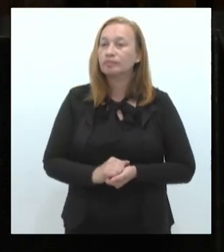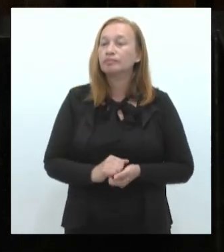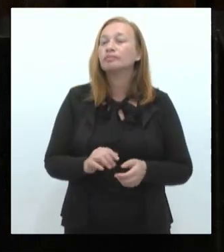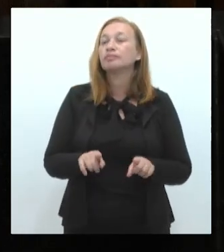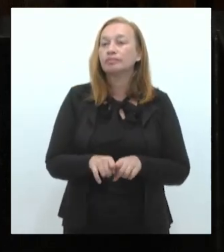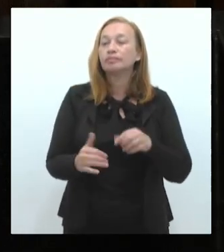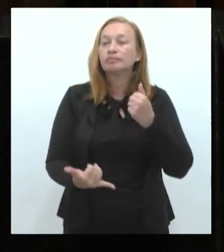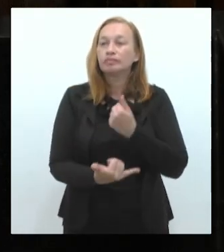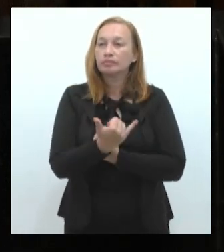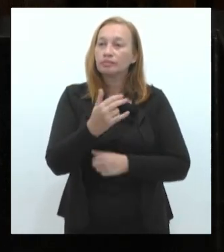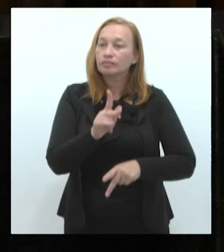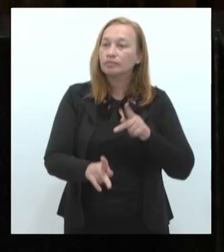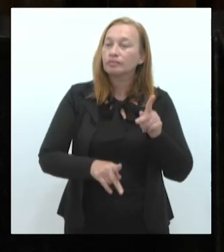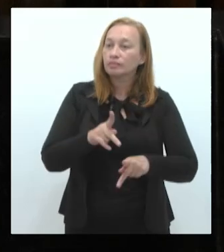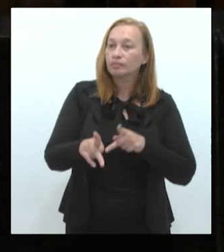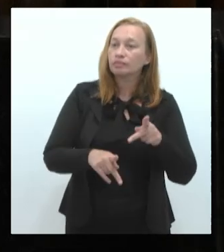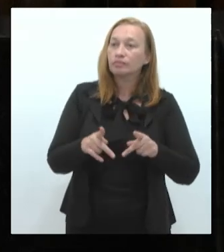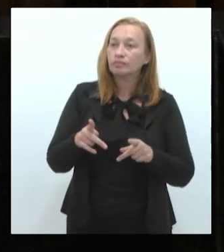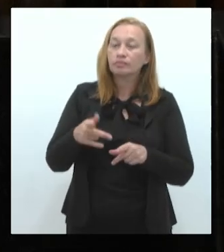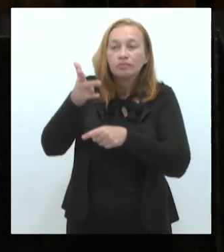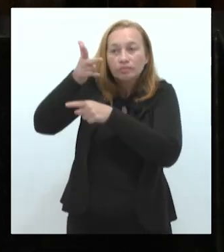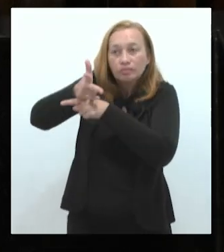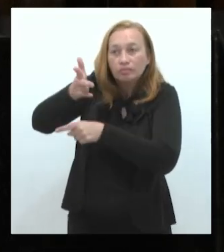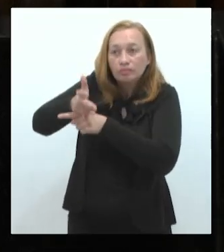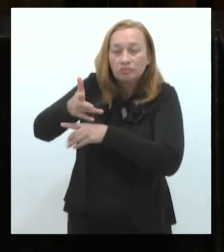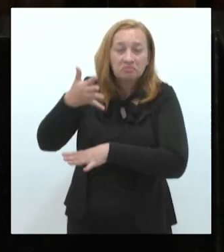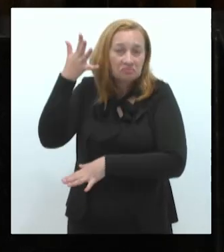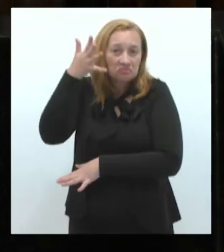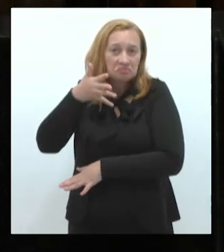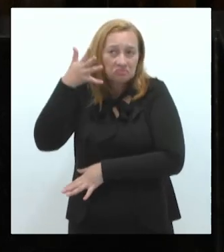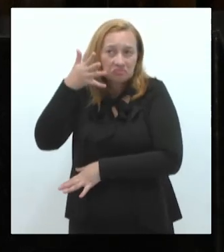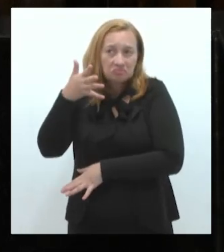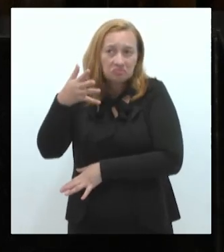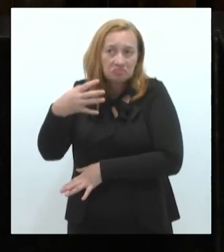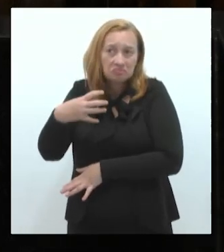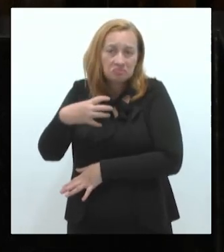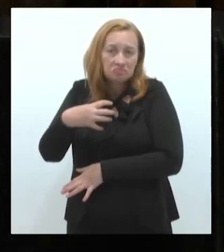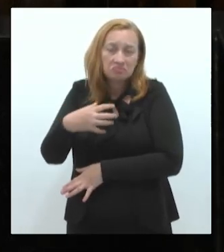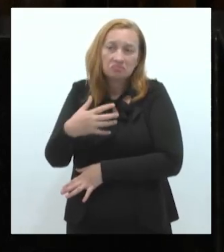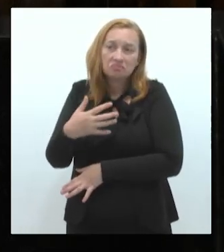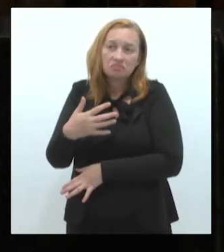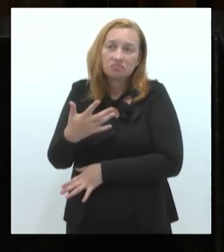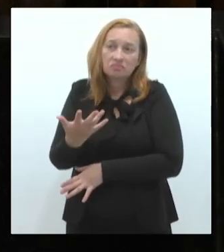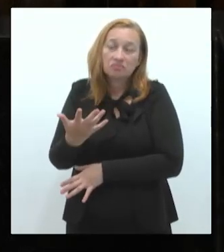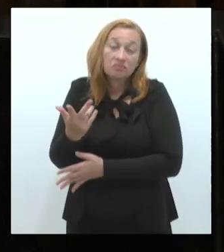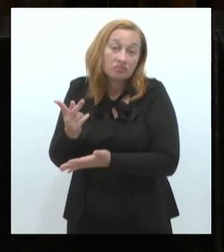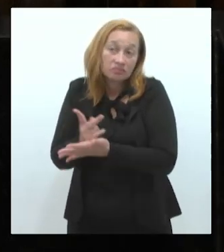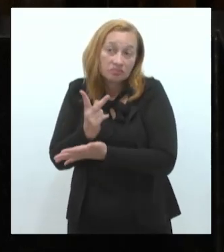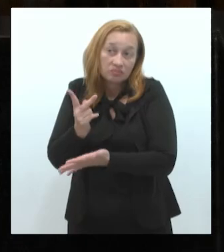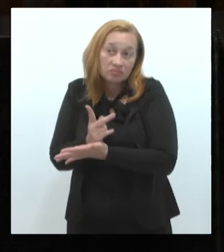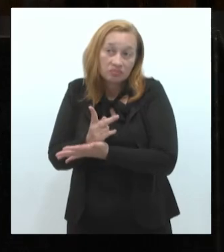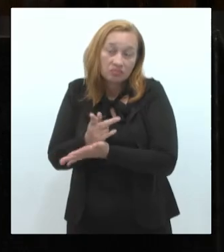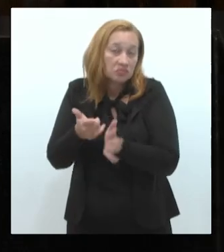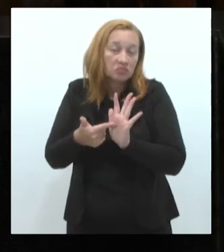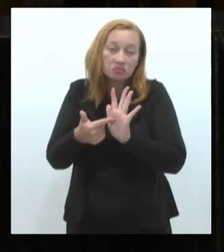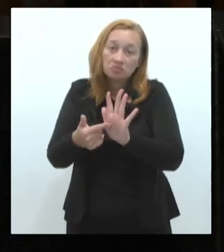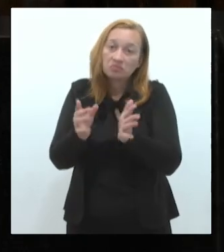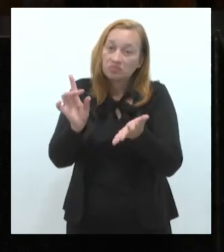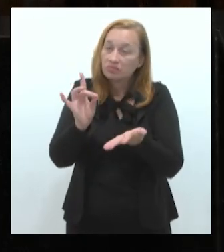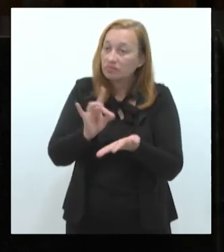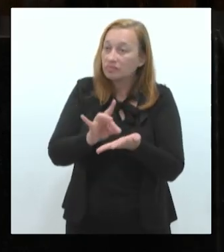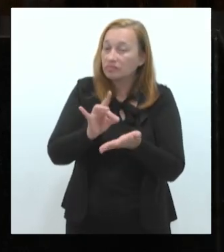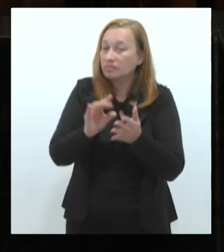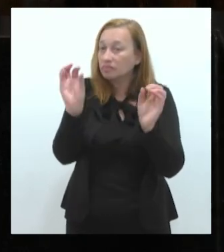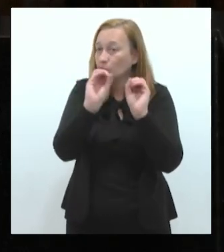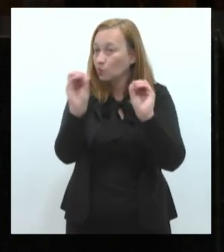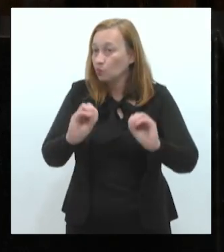enganar a população com vídeos e mensagens sensacionalistas que não expressam a verdade